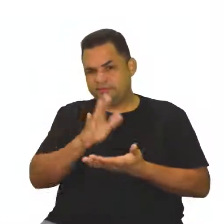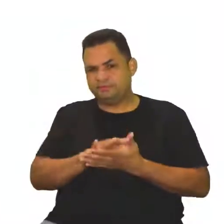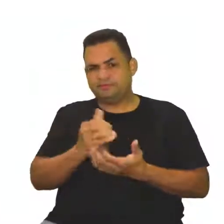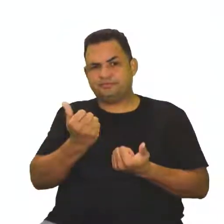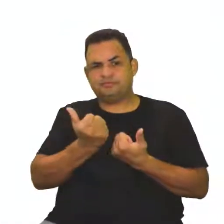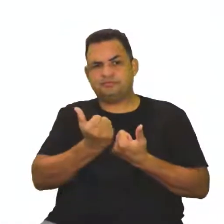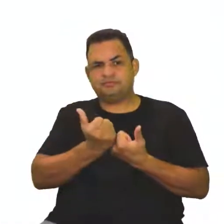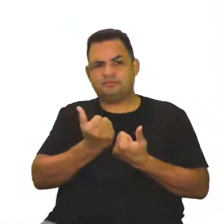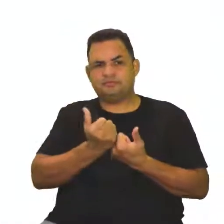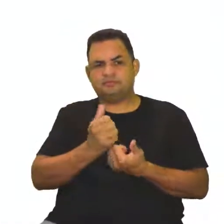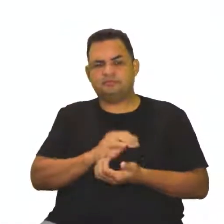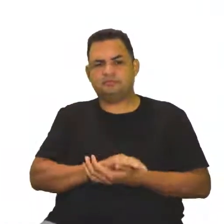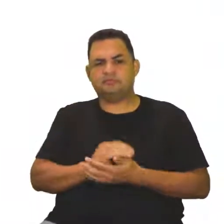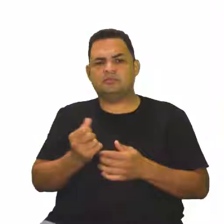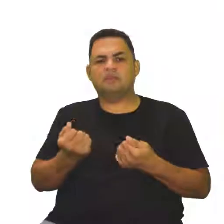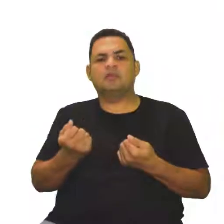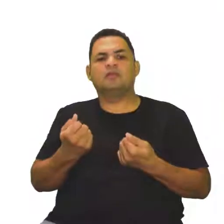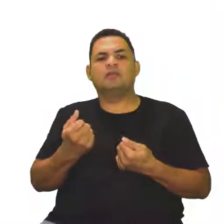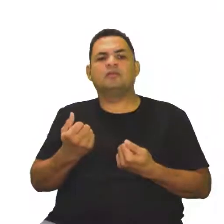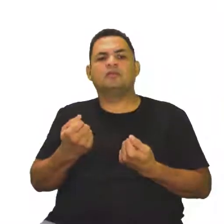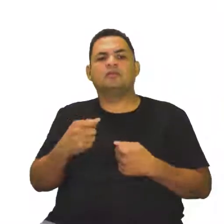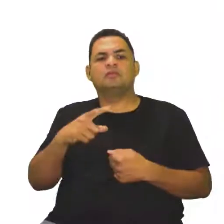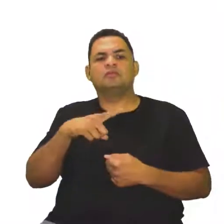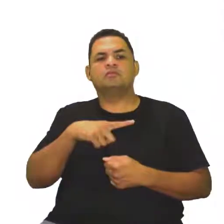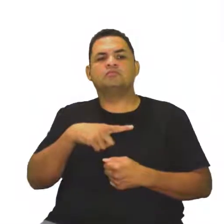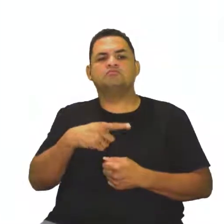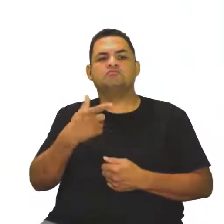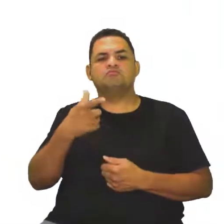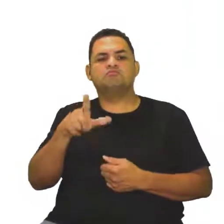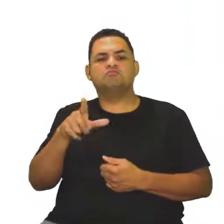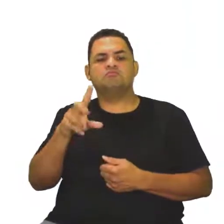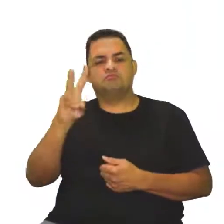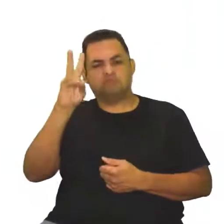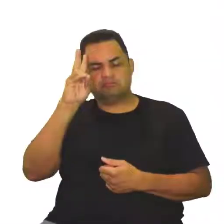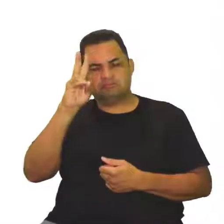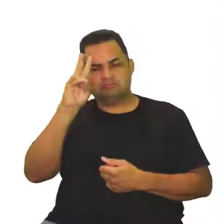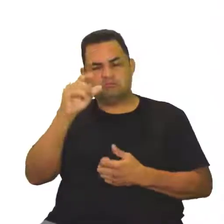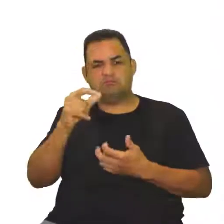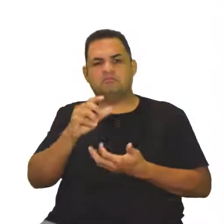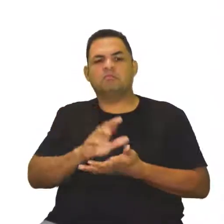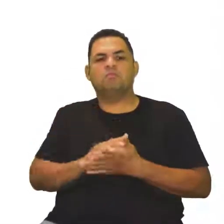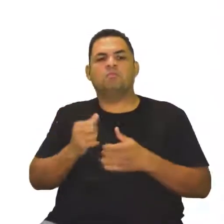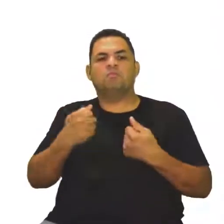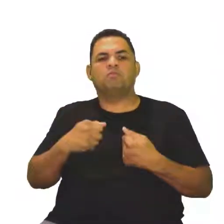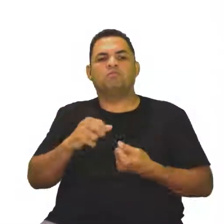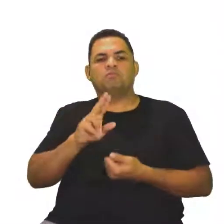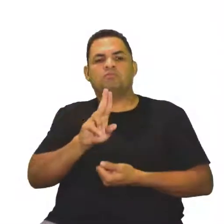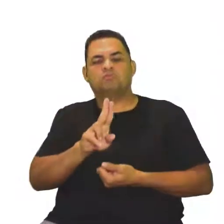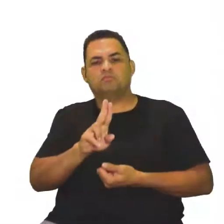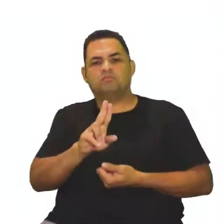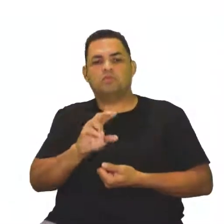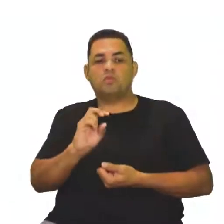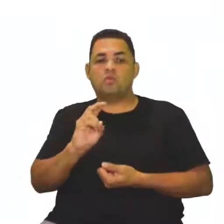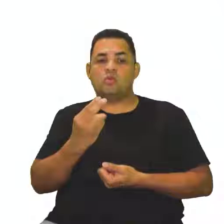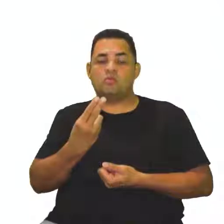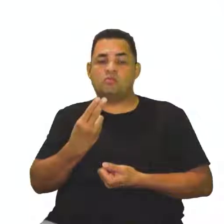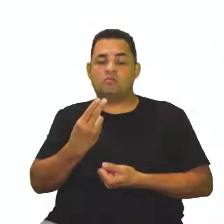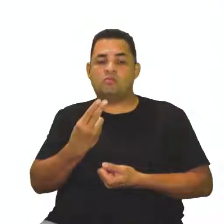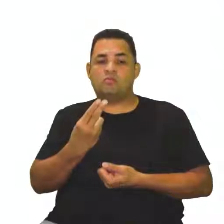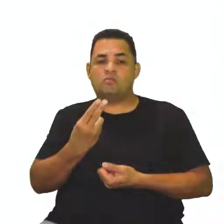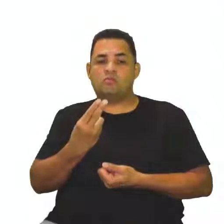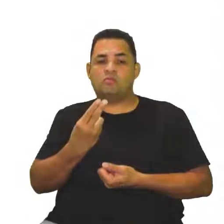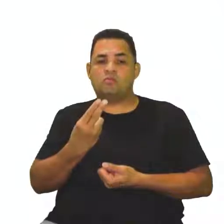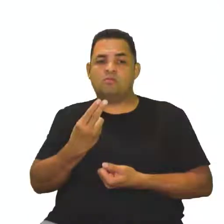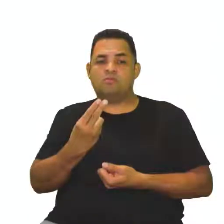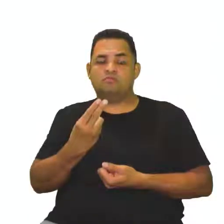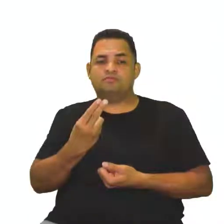ó, a gente pode obter outra fórmula, tá? Lembrando aqui que eu posso utilizar o U ou,